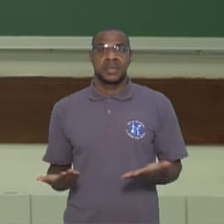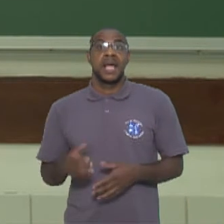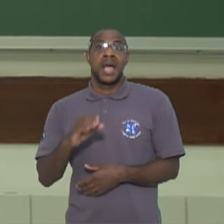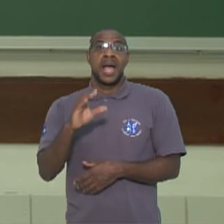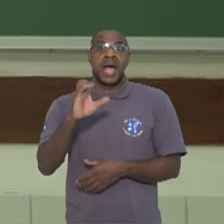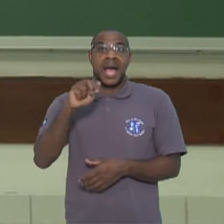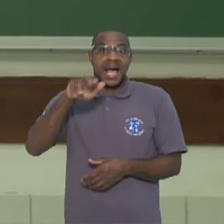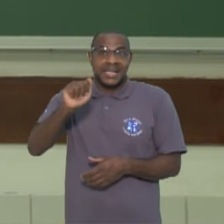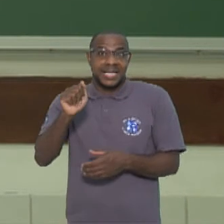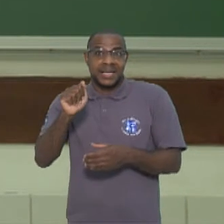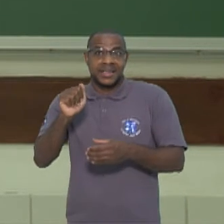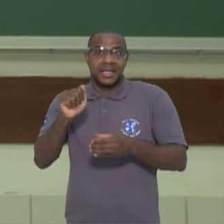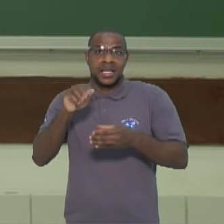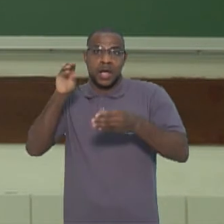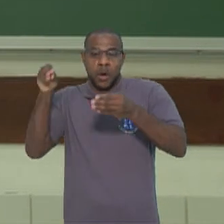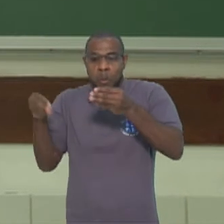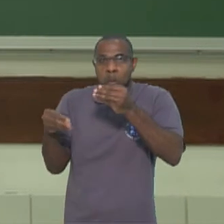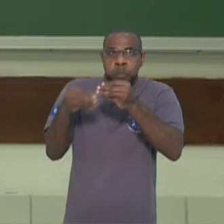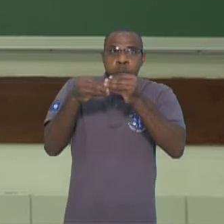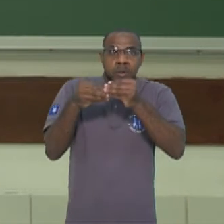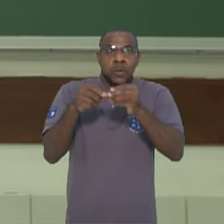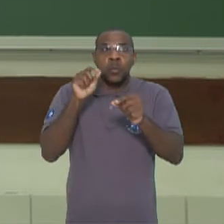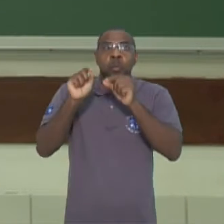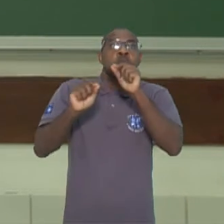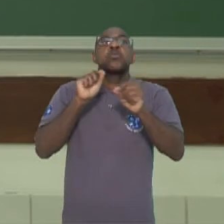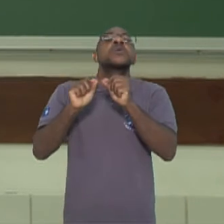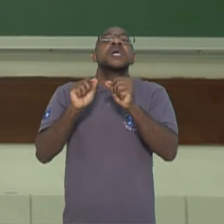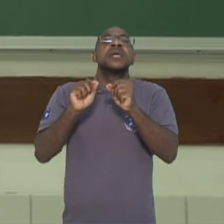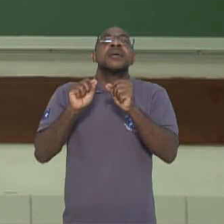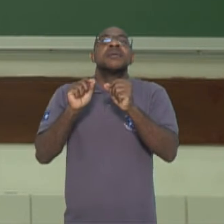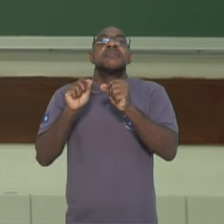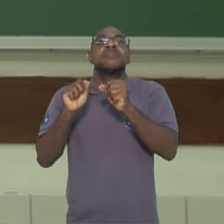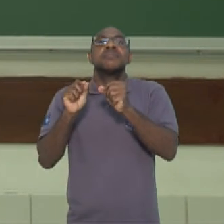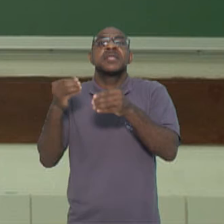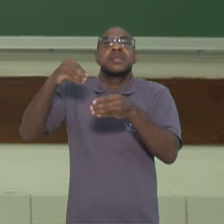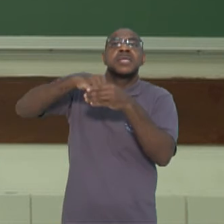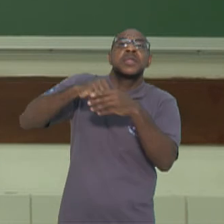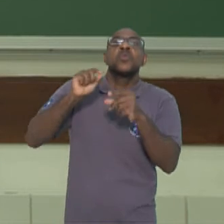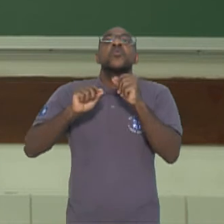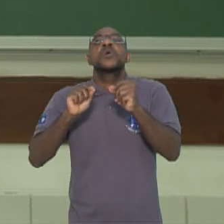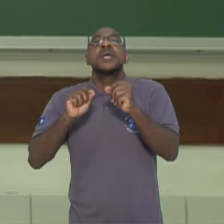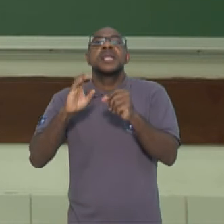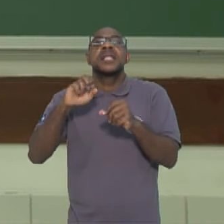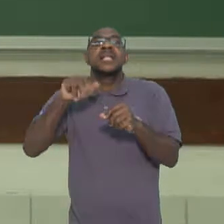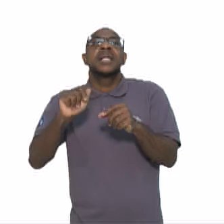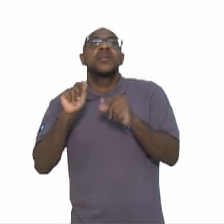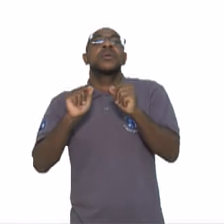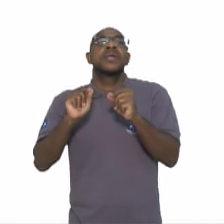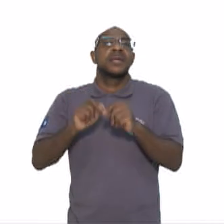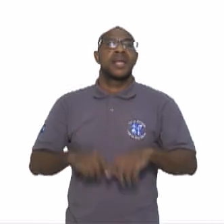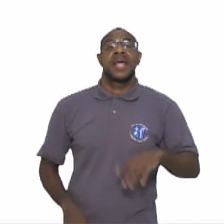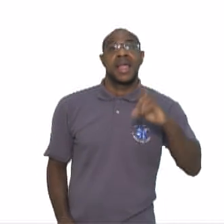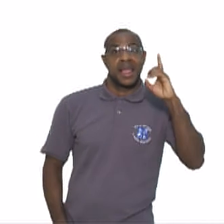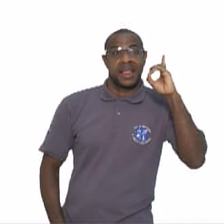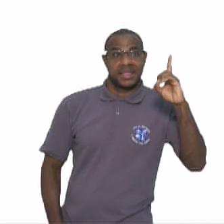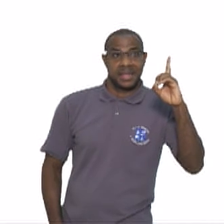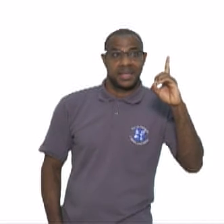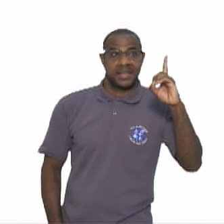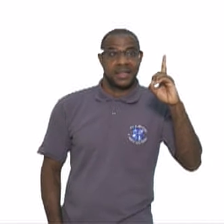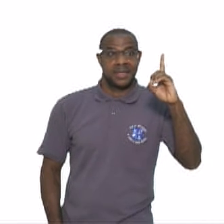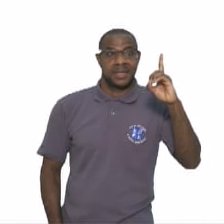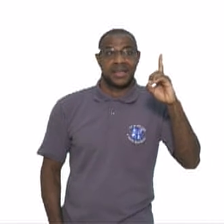Vamos lá. As cenas configuram uma unidade D. Resposta correta é D, de